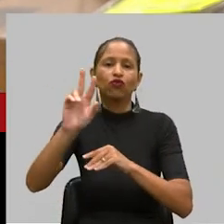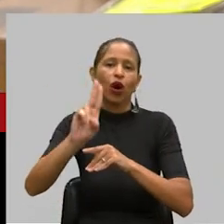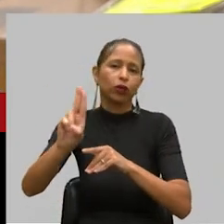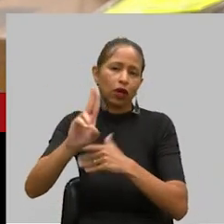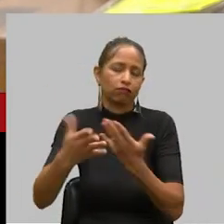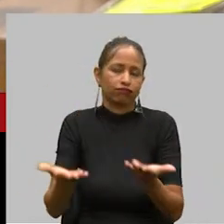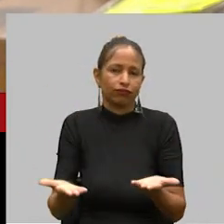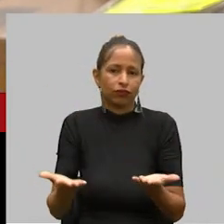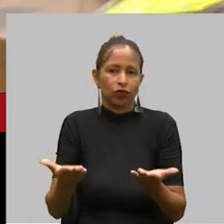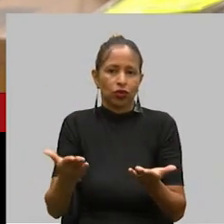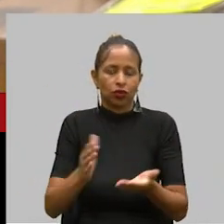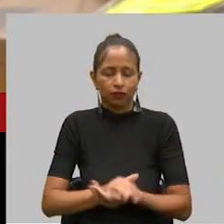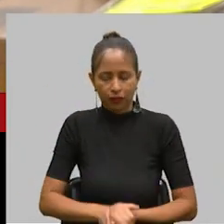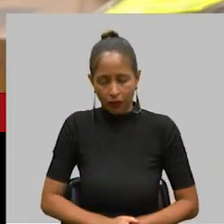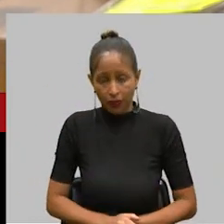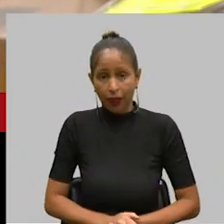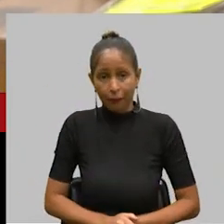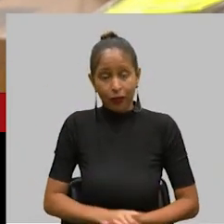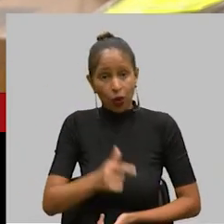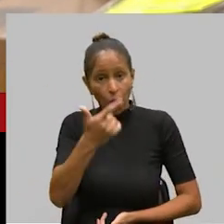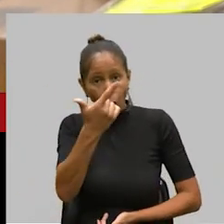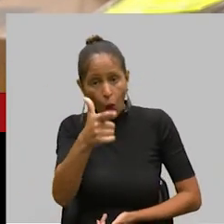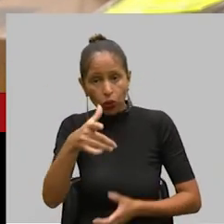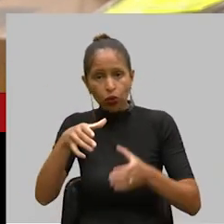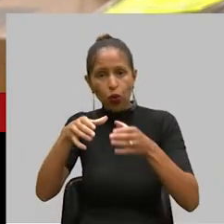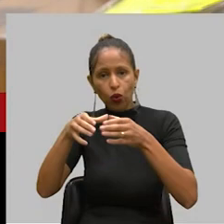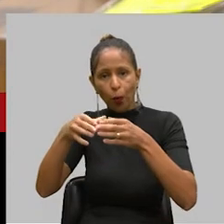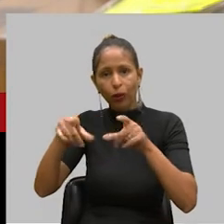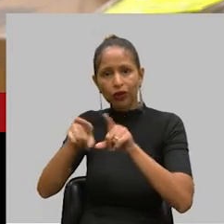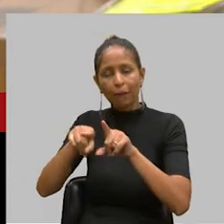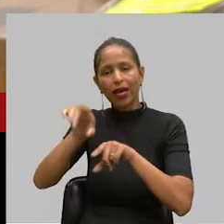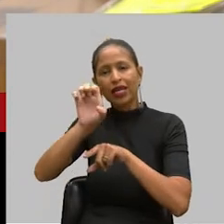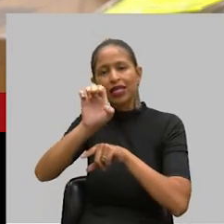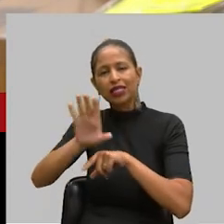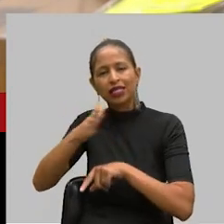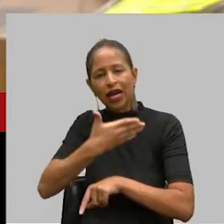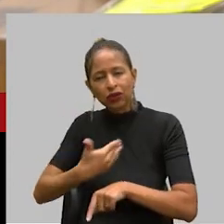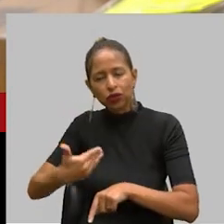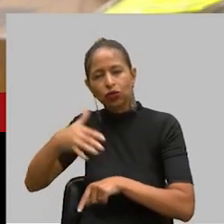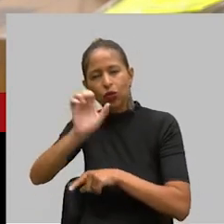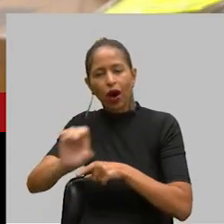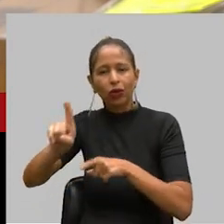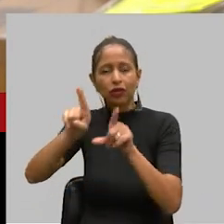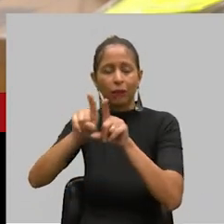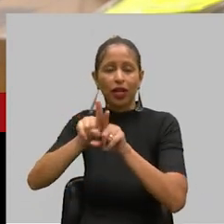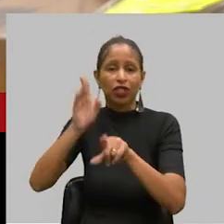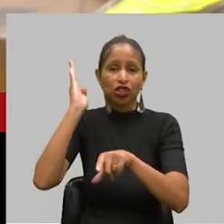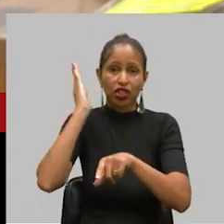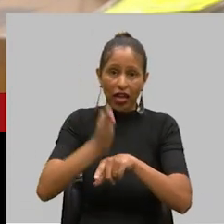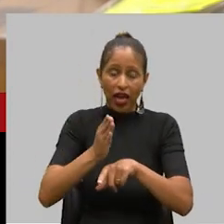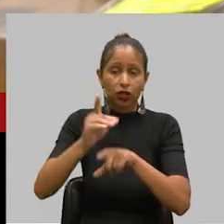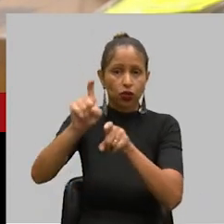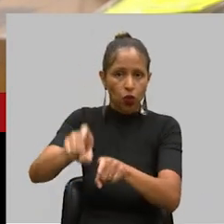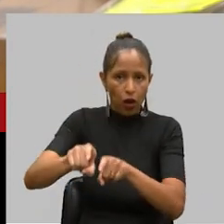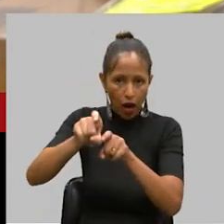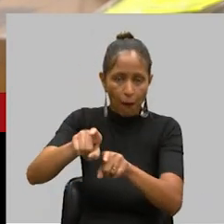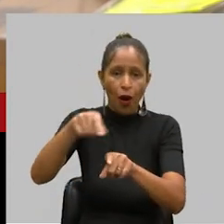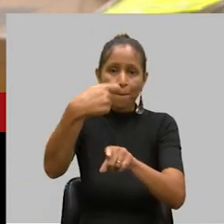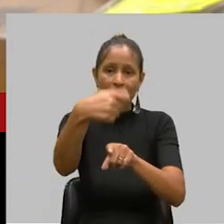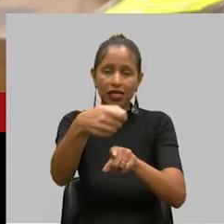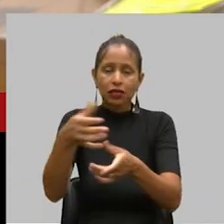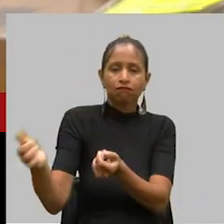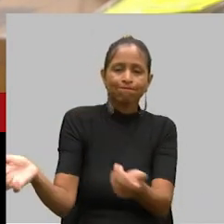Eh eh outras instituições estaduais né também atuam diretamente do campo precisam também ser